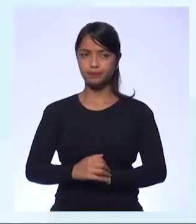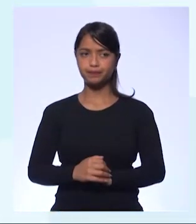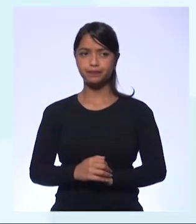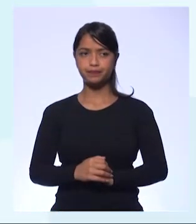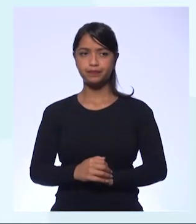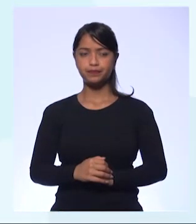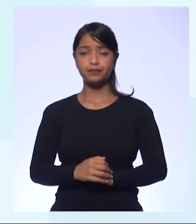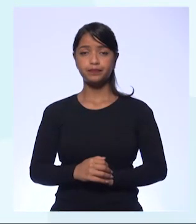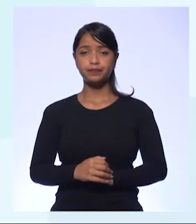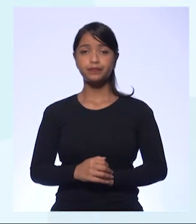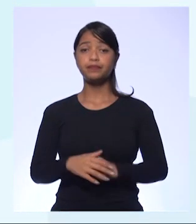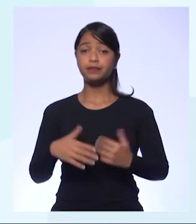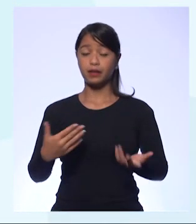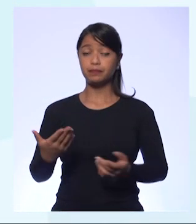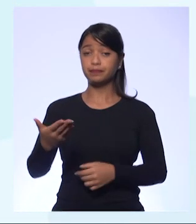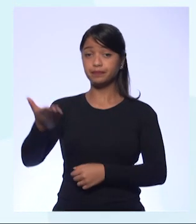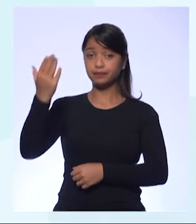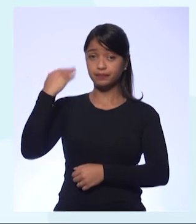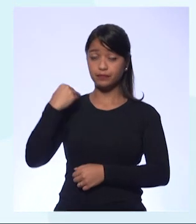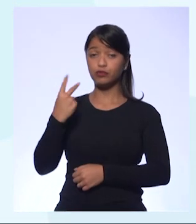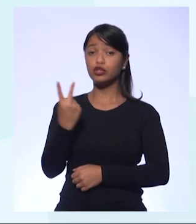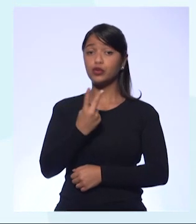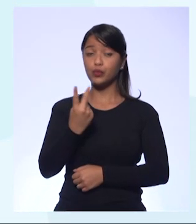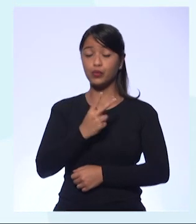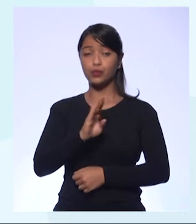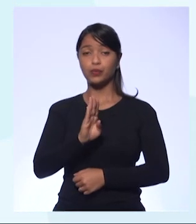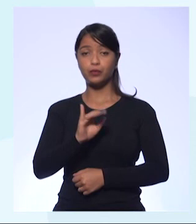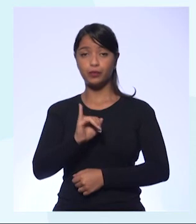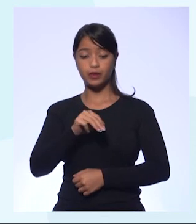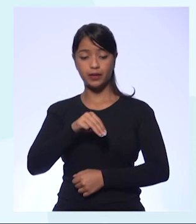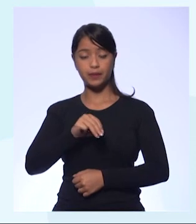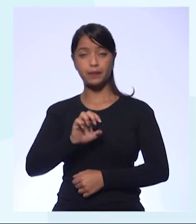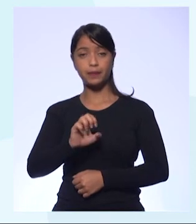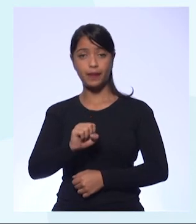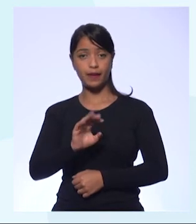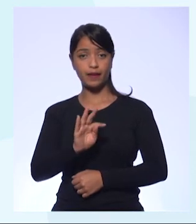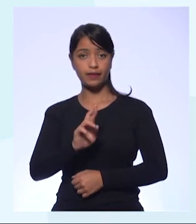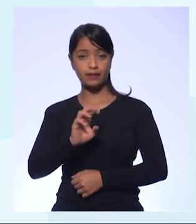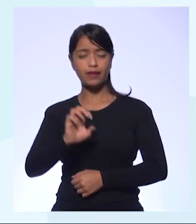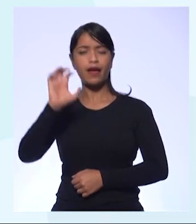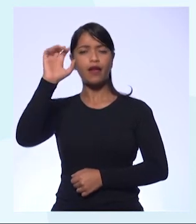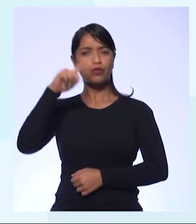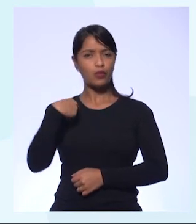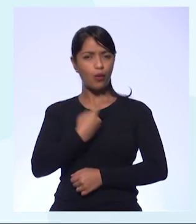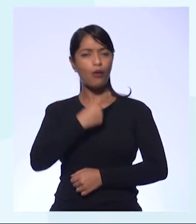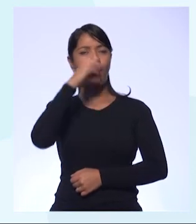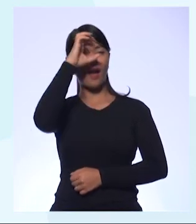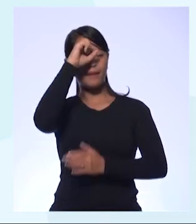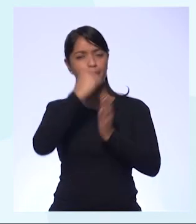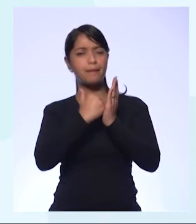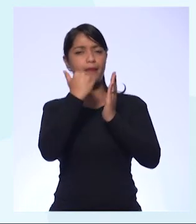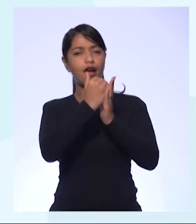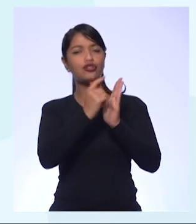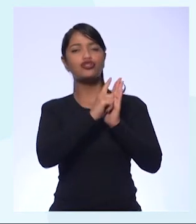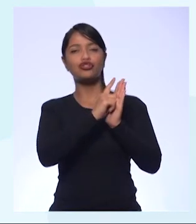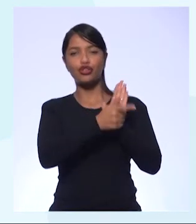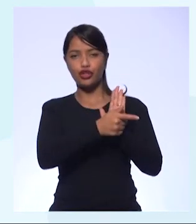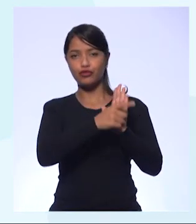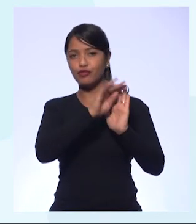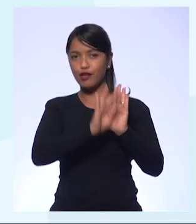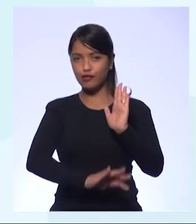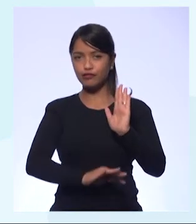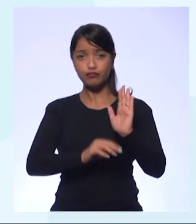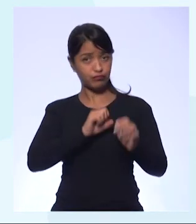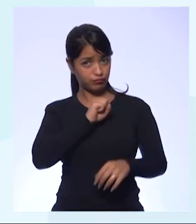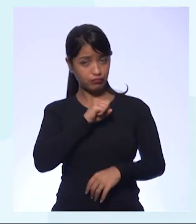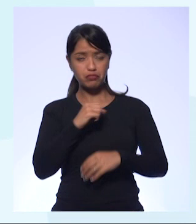segundo bimestre, aprofundamos os estudos sobre os gêneros textuais. Lembra, Mônica? Sim. Falamos de muitos gêneros muitos textuais. gêneros. A